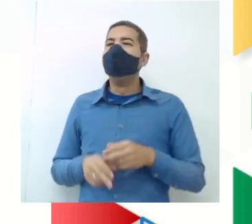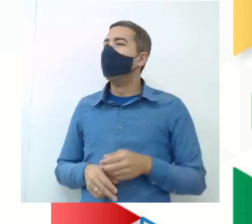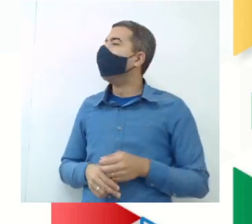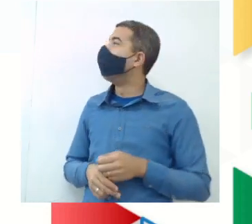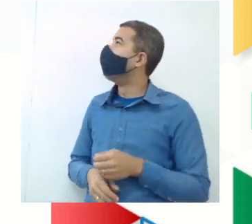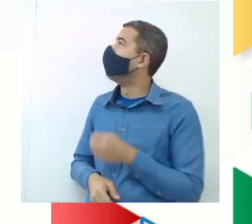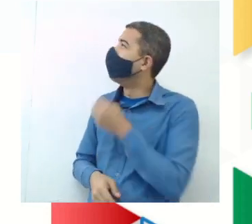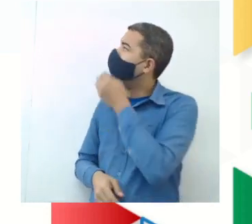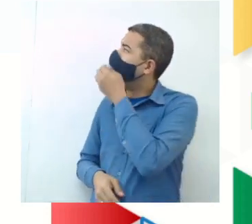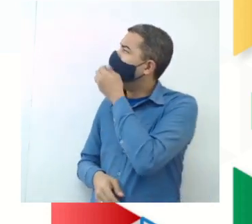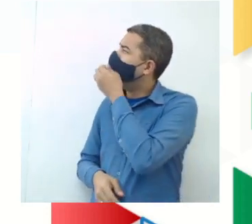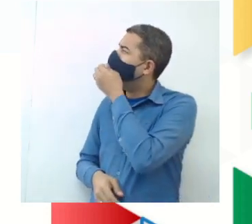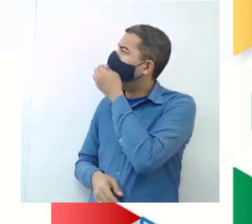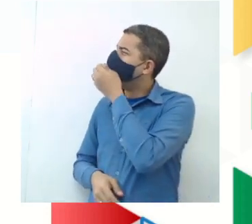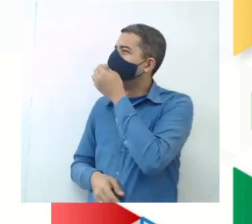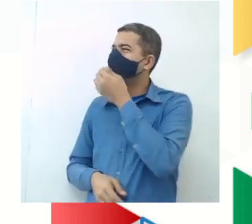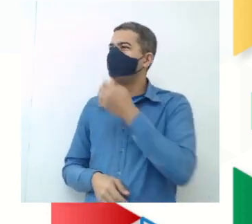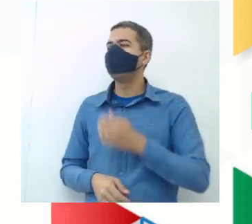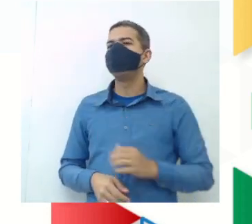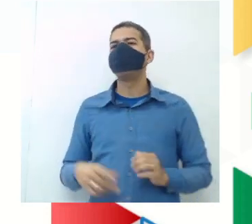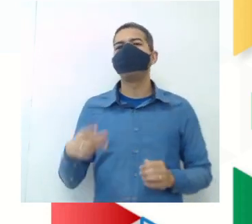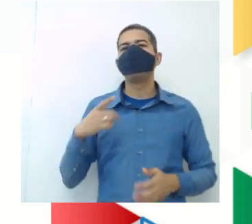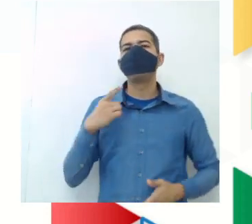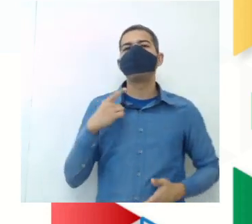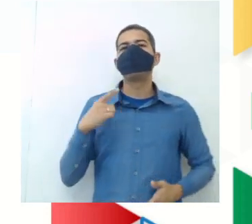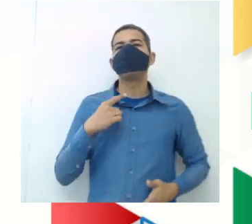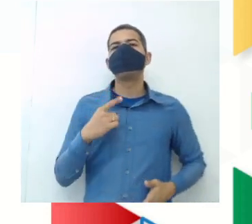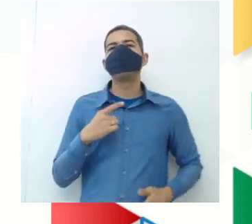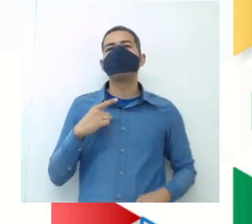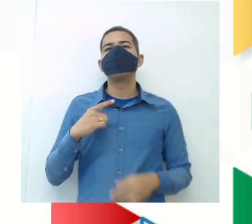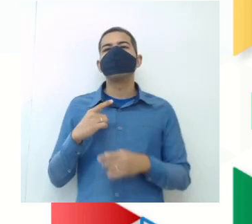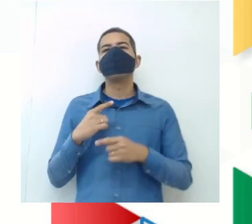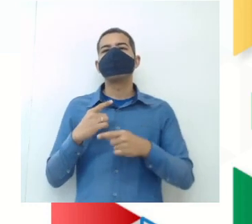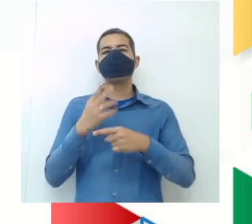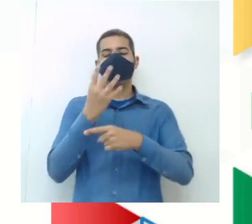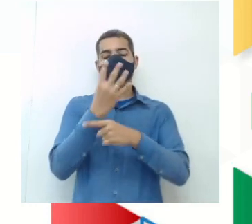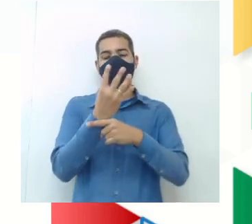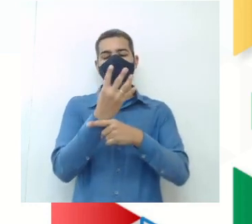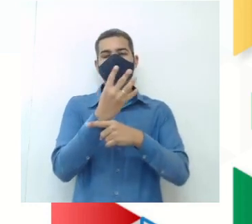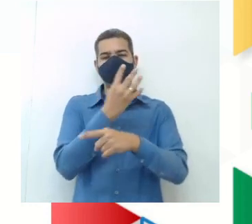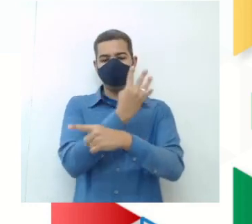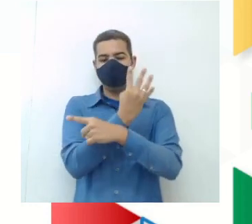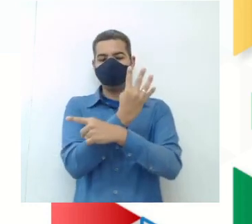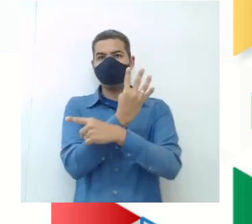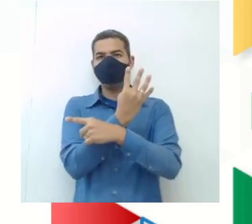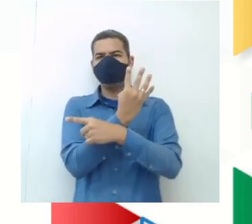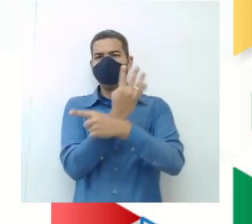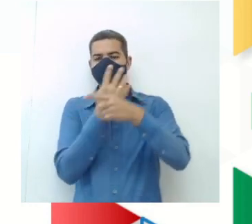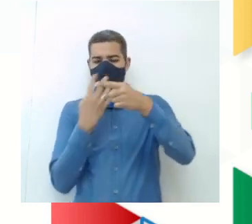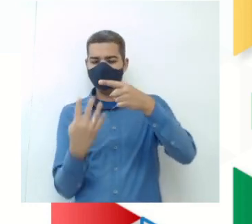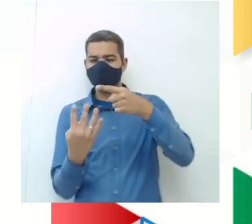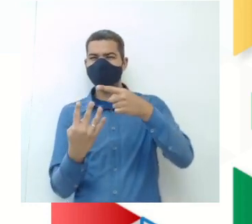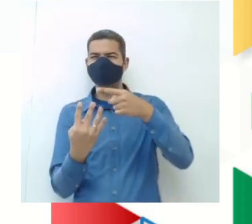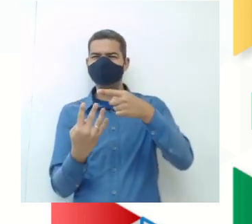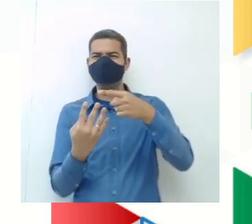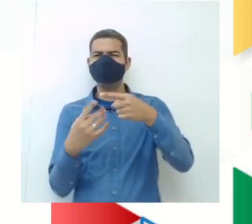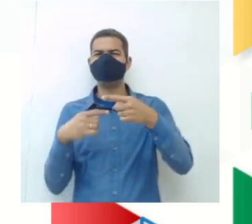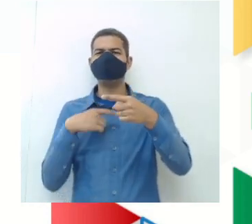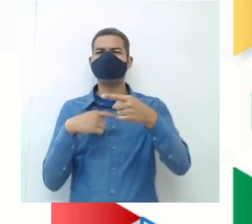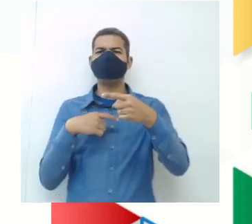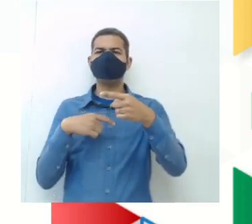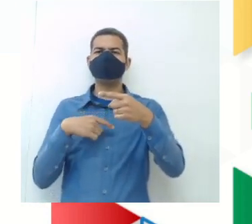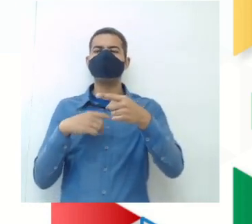denominador, 4 é o inteiro, o denominador também é 4 da fração, tá? E você vai fazer o seguinte, você pega o